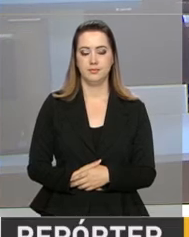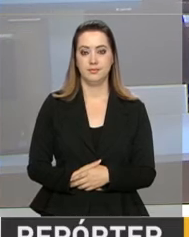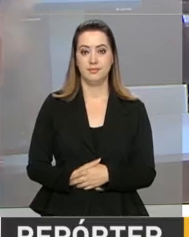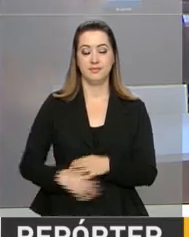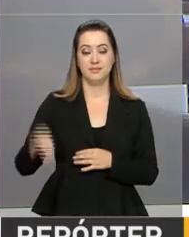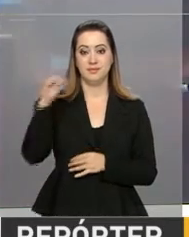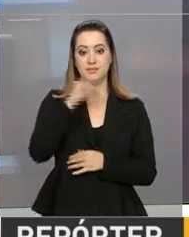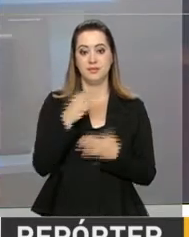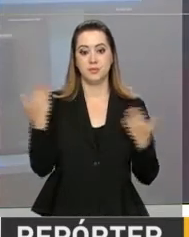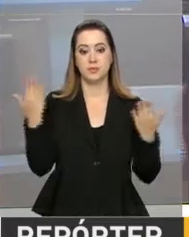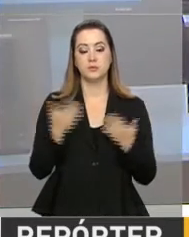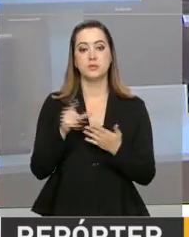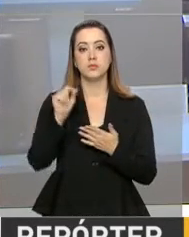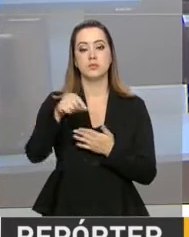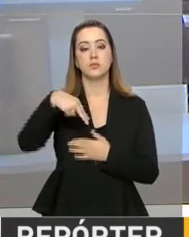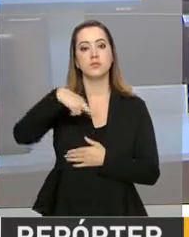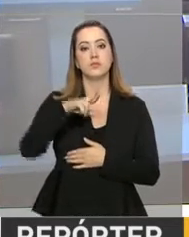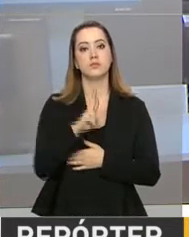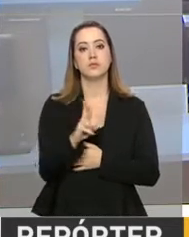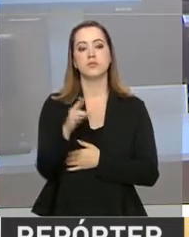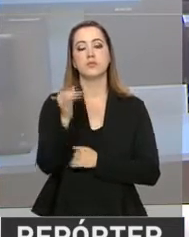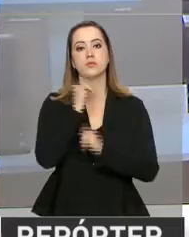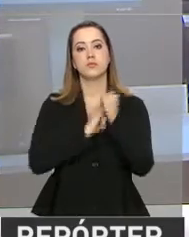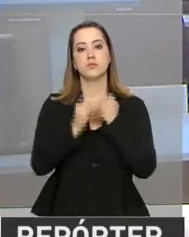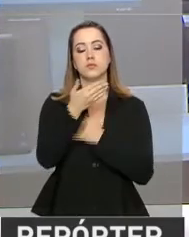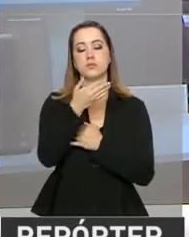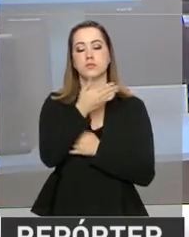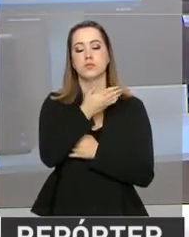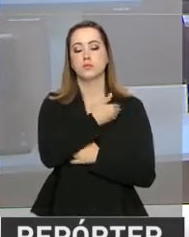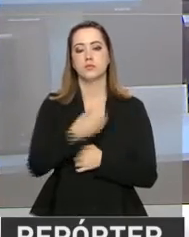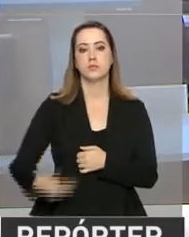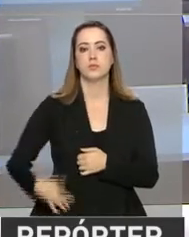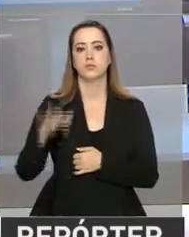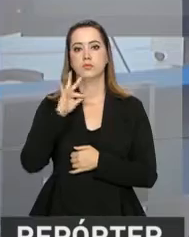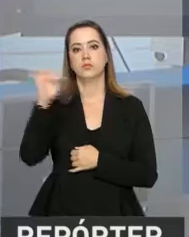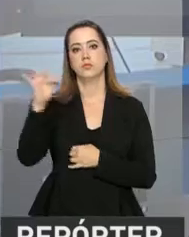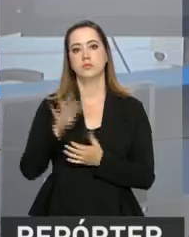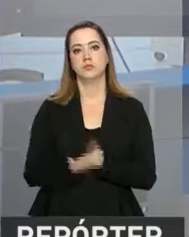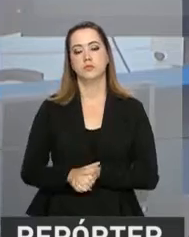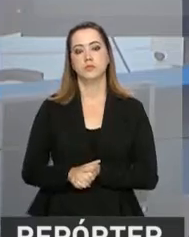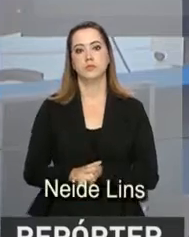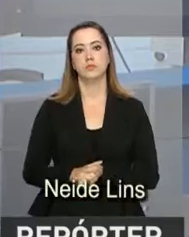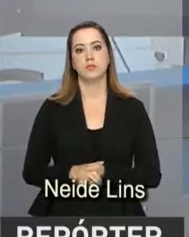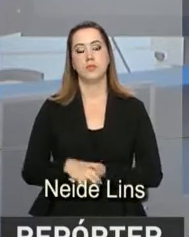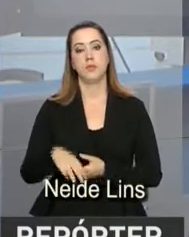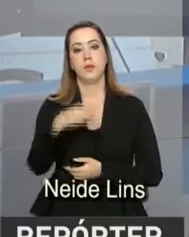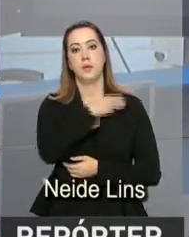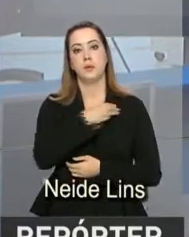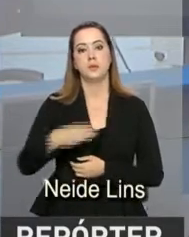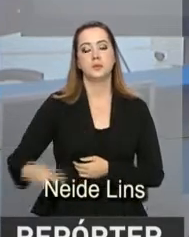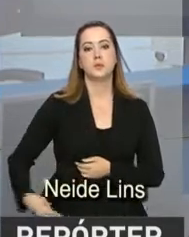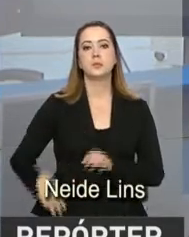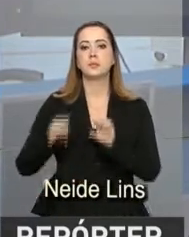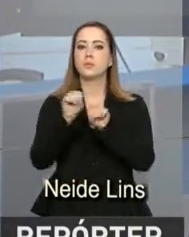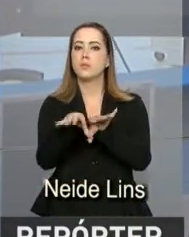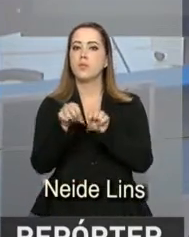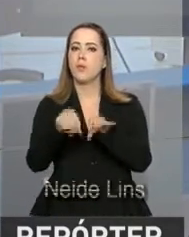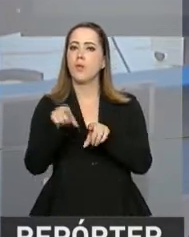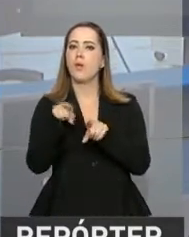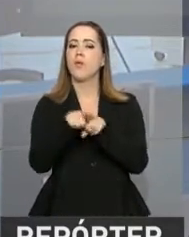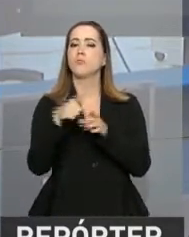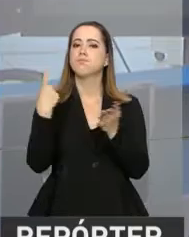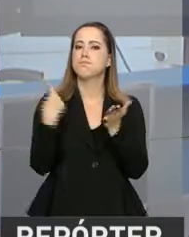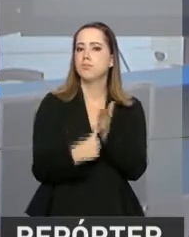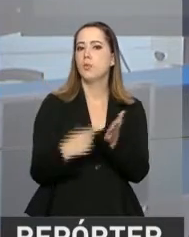o Olá estamos de volta com repórter NBR as notícias do governo federal o ministro da educação Mendonça Filho